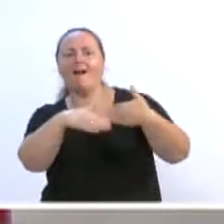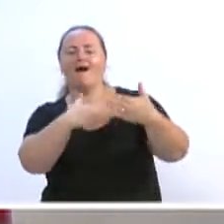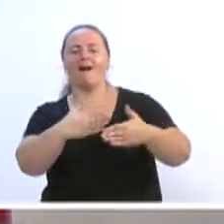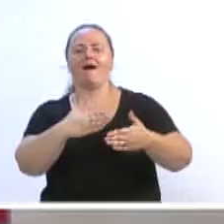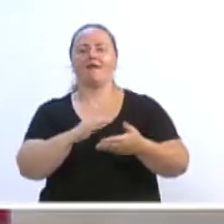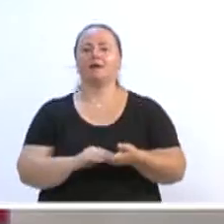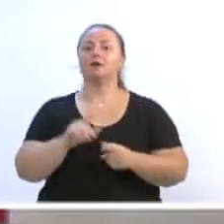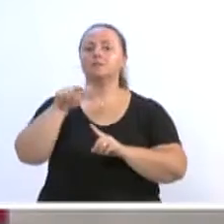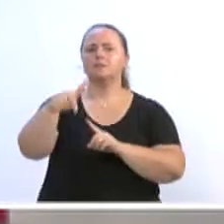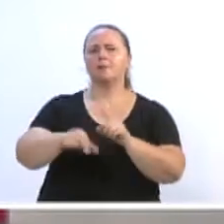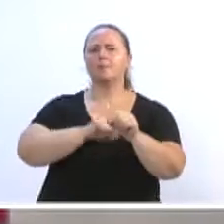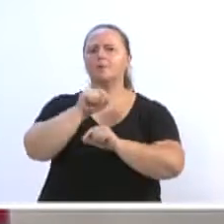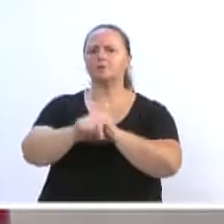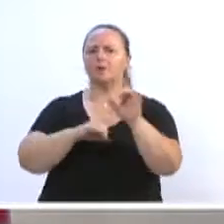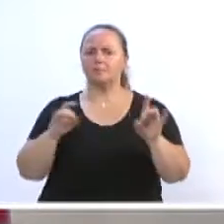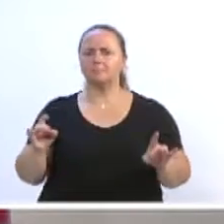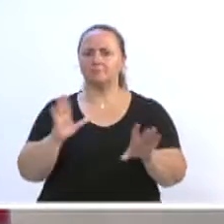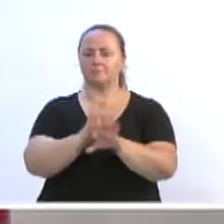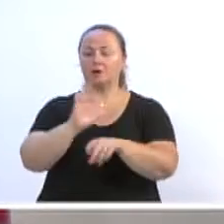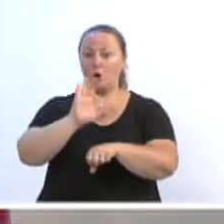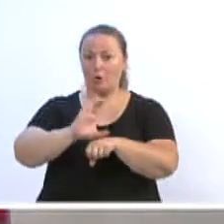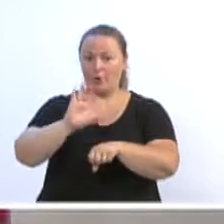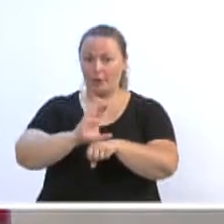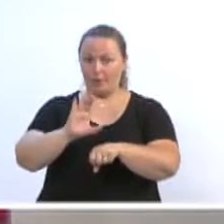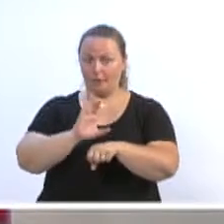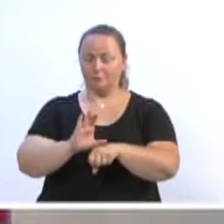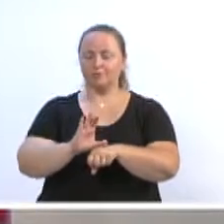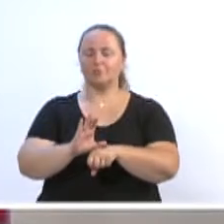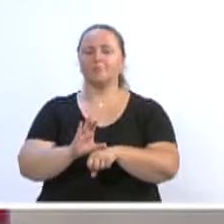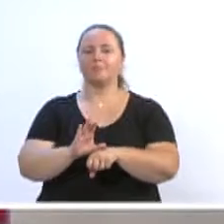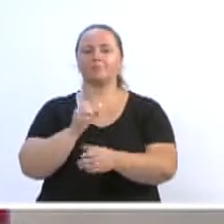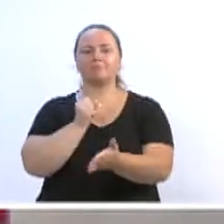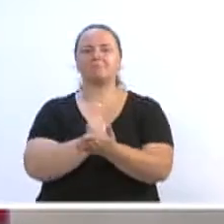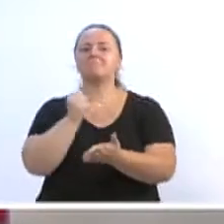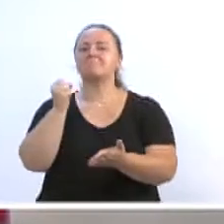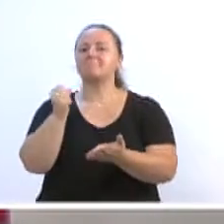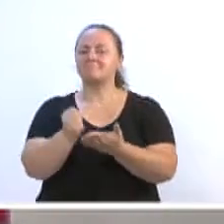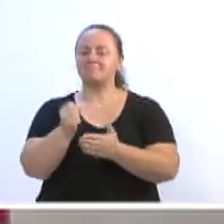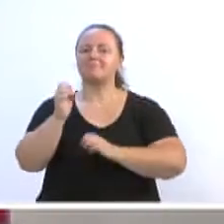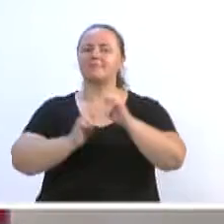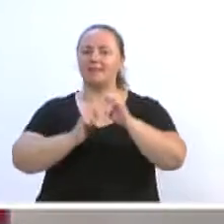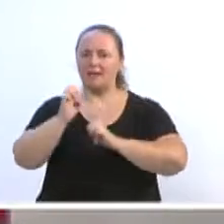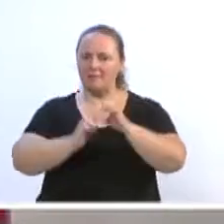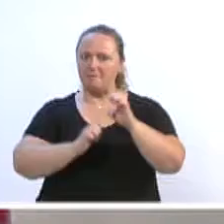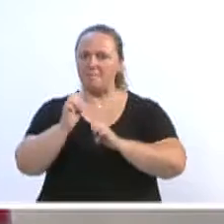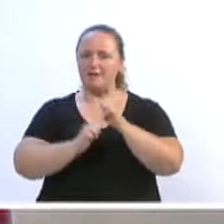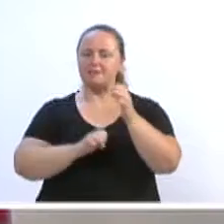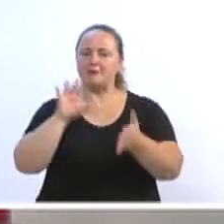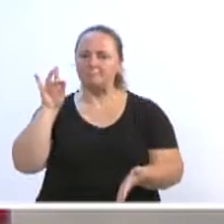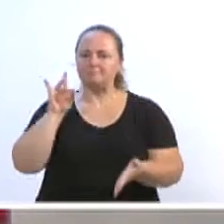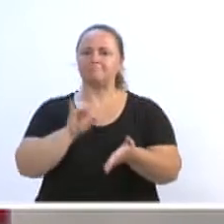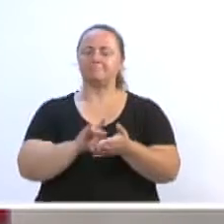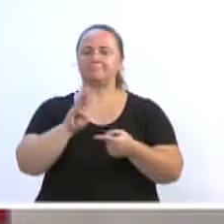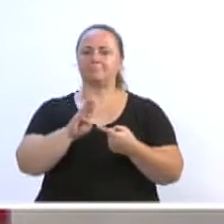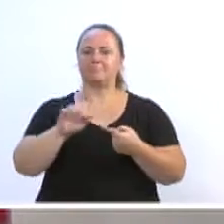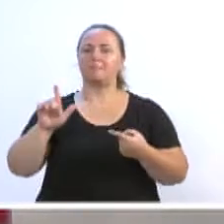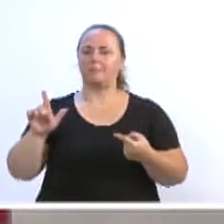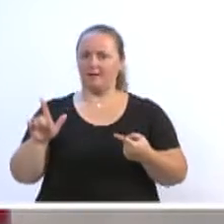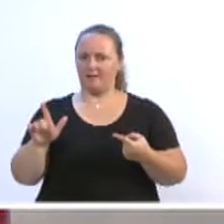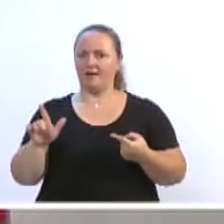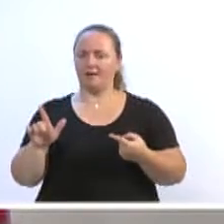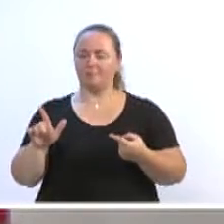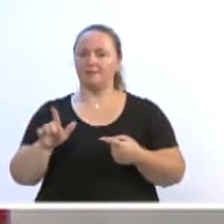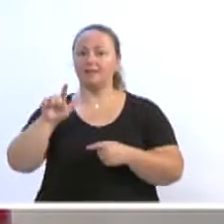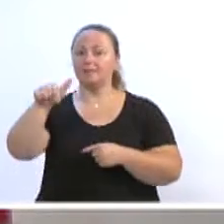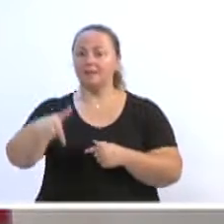pouco tempo, depois de concluir o Entra 21, ele foi contratado por uma empresa multinacional instalada aqui em Blumenau, e